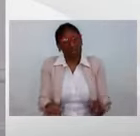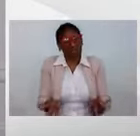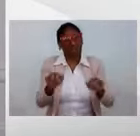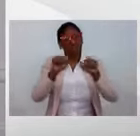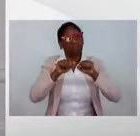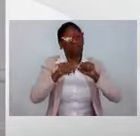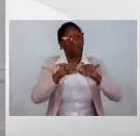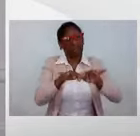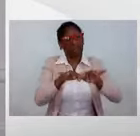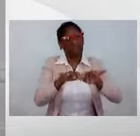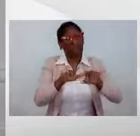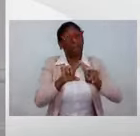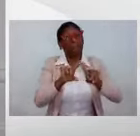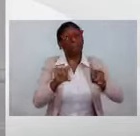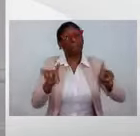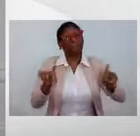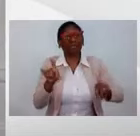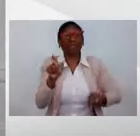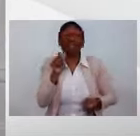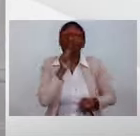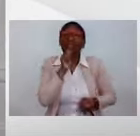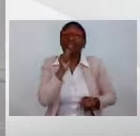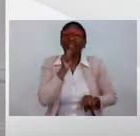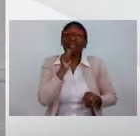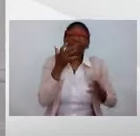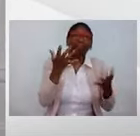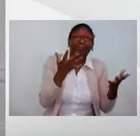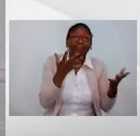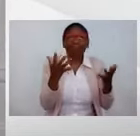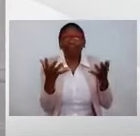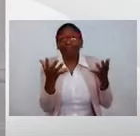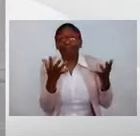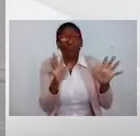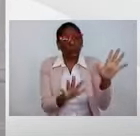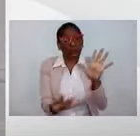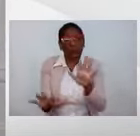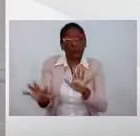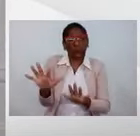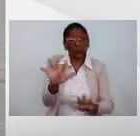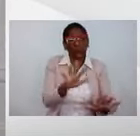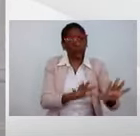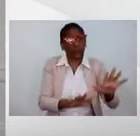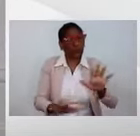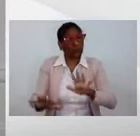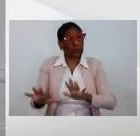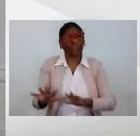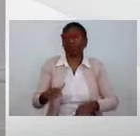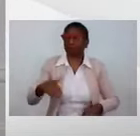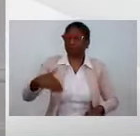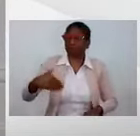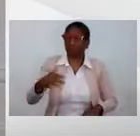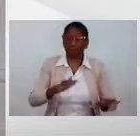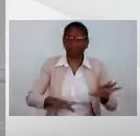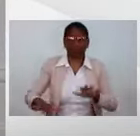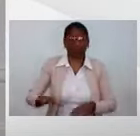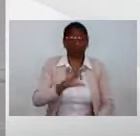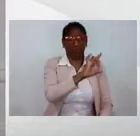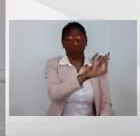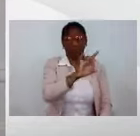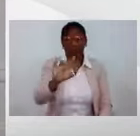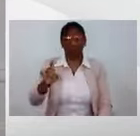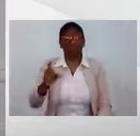pandemia, mas ainda é uma situação de extremo cuidado, necessidade de muitos cuidados por parte de todos. Todos